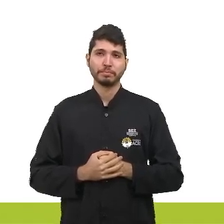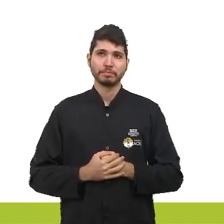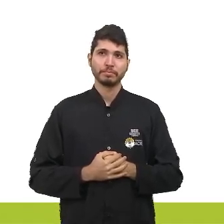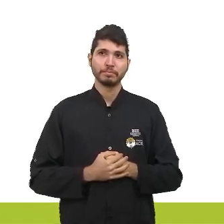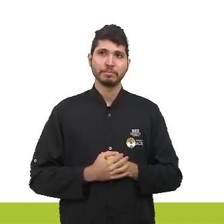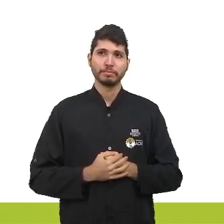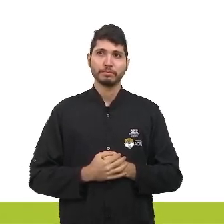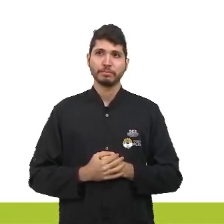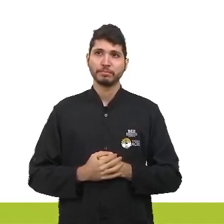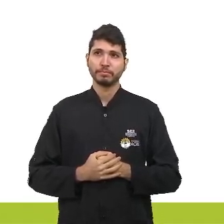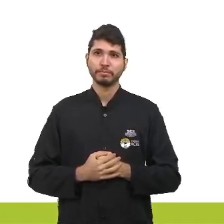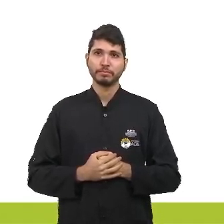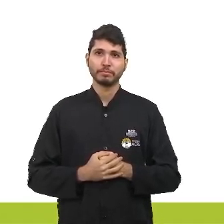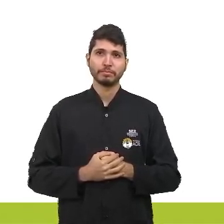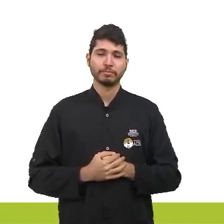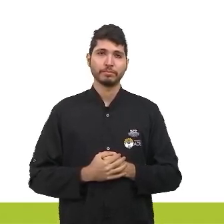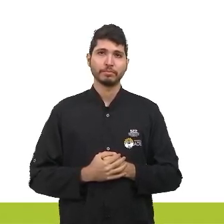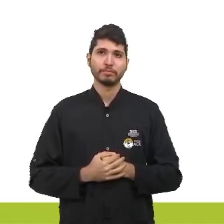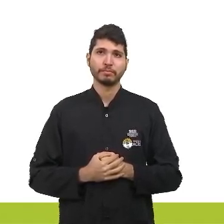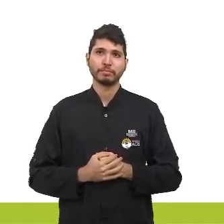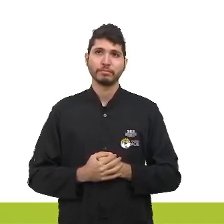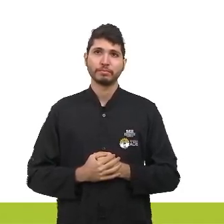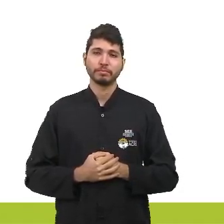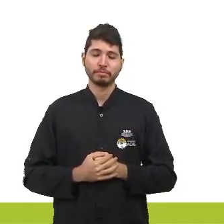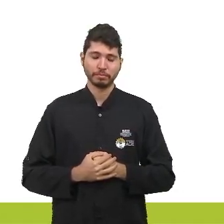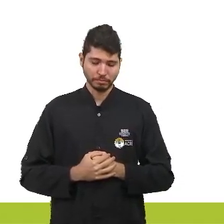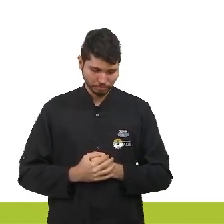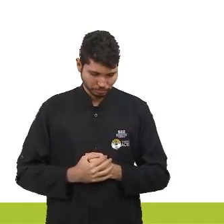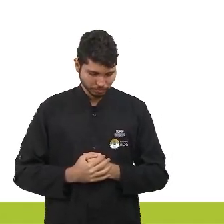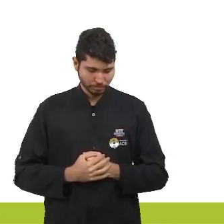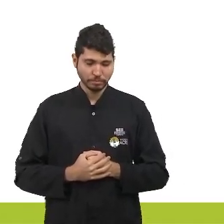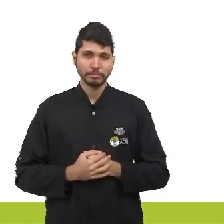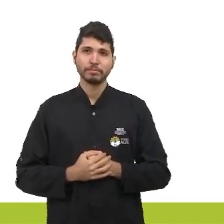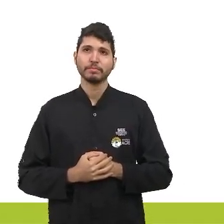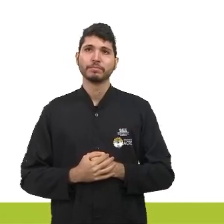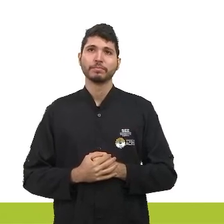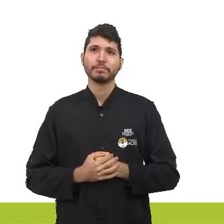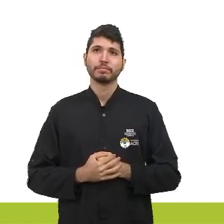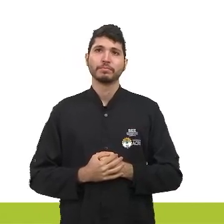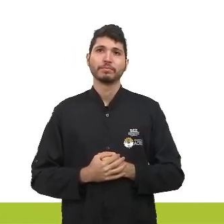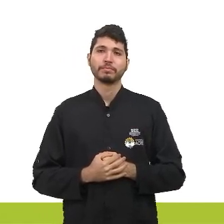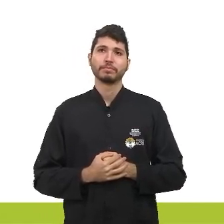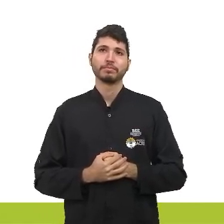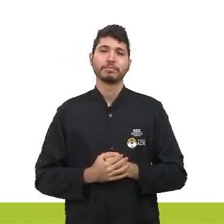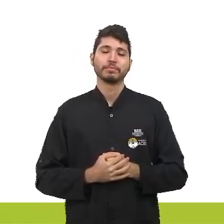eu vou colocar um igual aqui para não ficar parecendo que tem uma multiplicação.